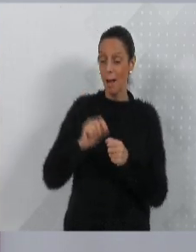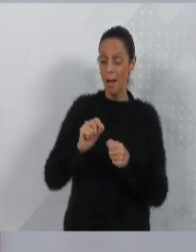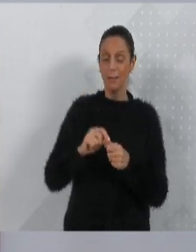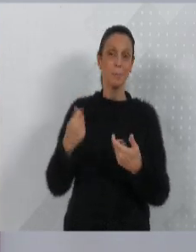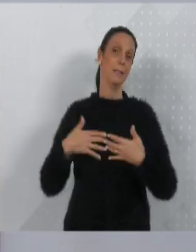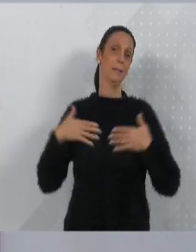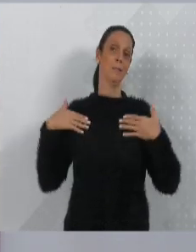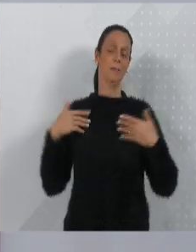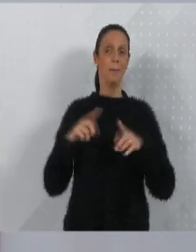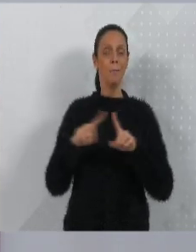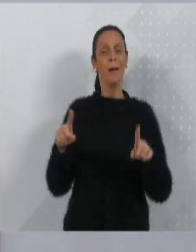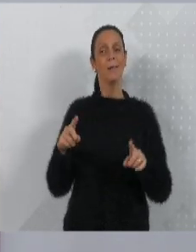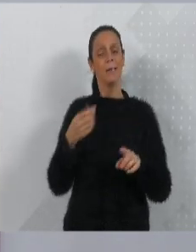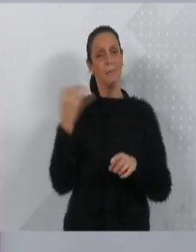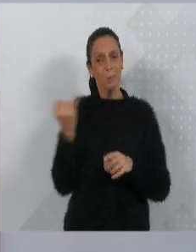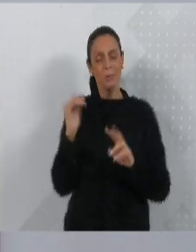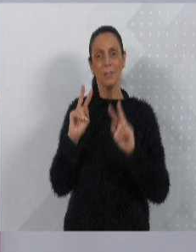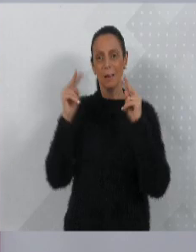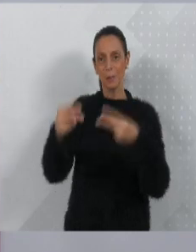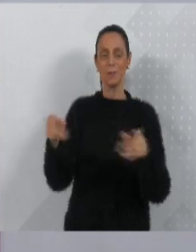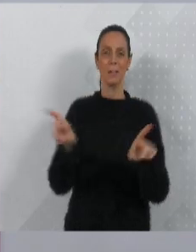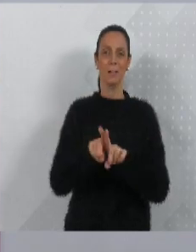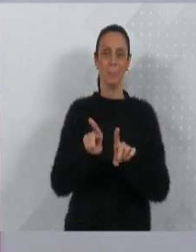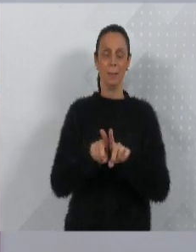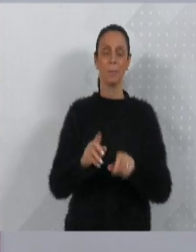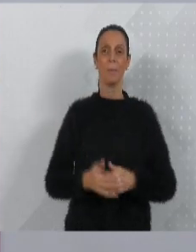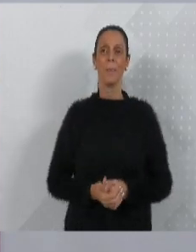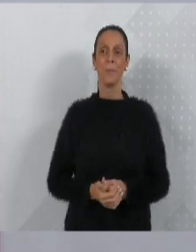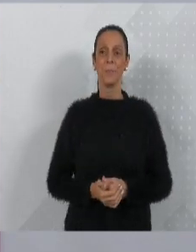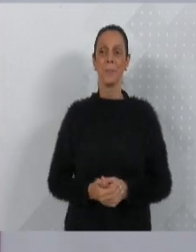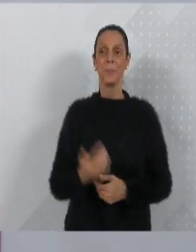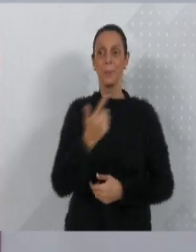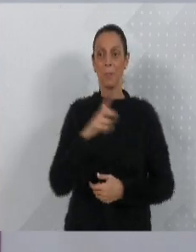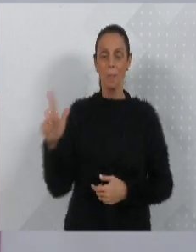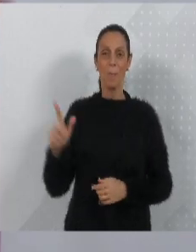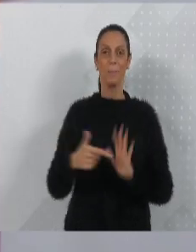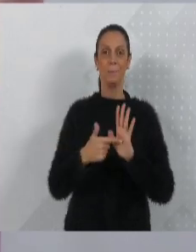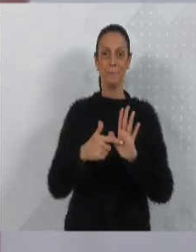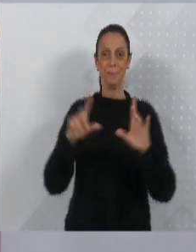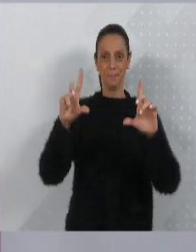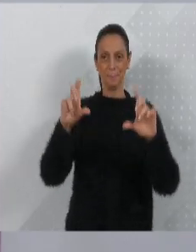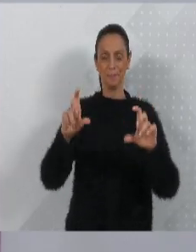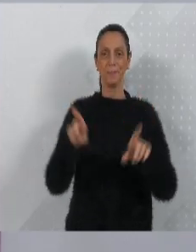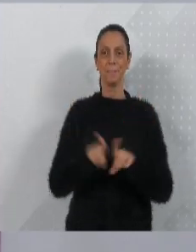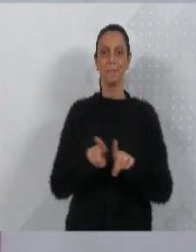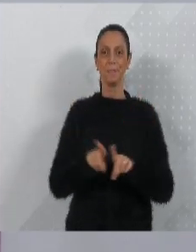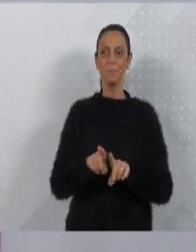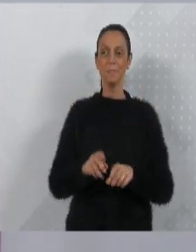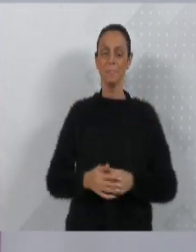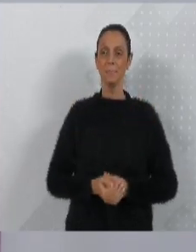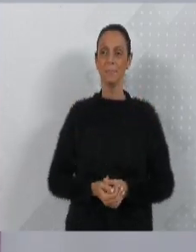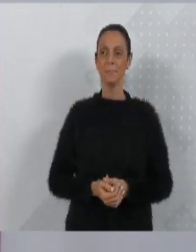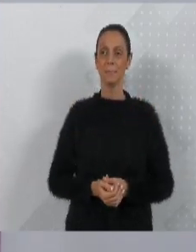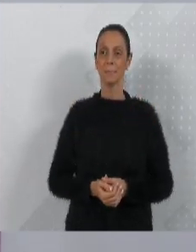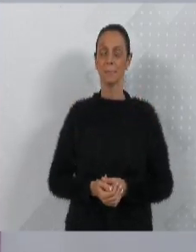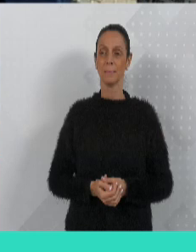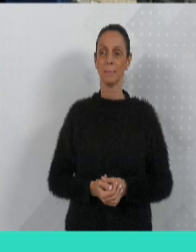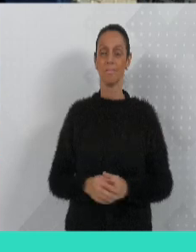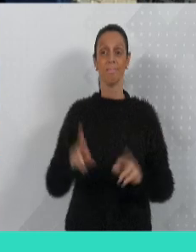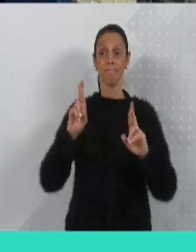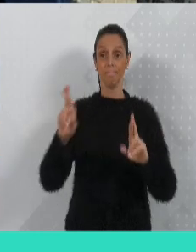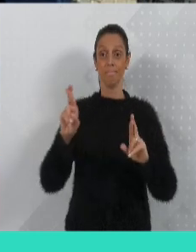foto aí ali a leonida Vesta né né que Estamos torcendo aí que agora vai sair